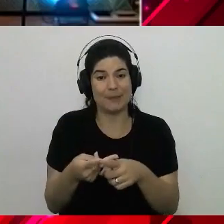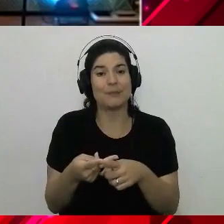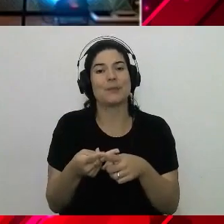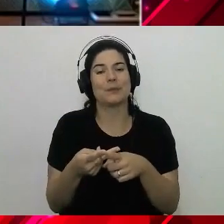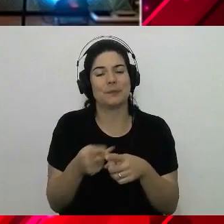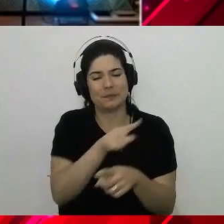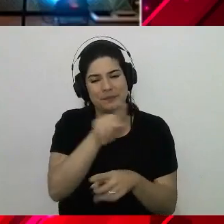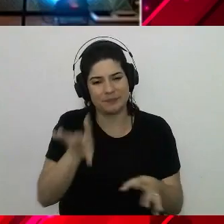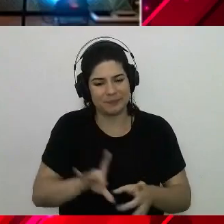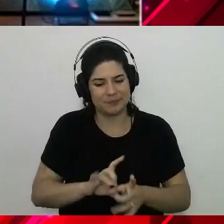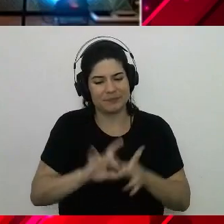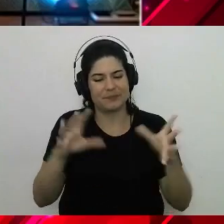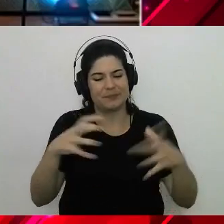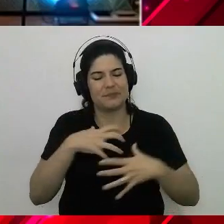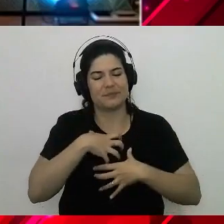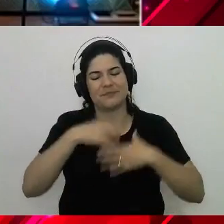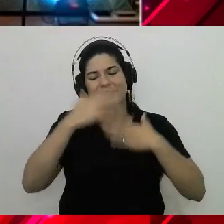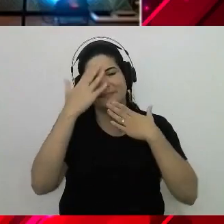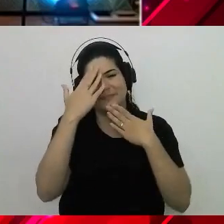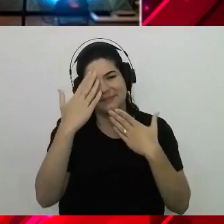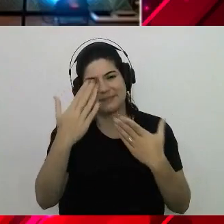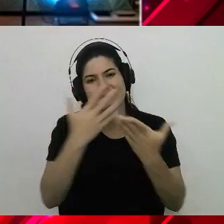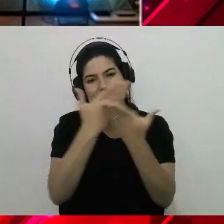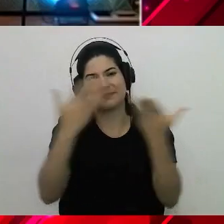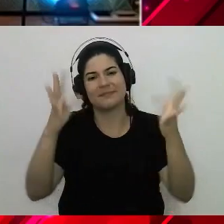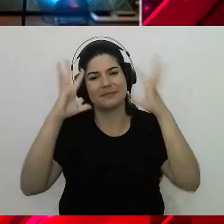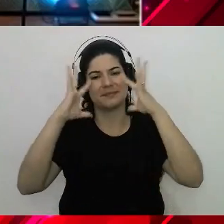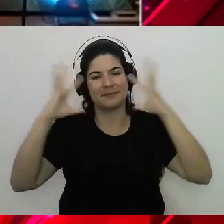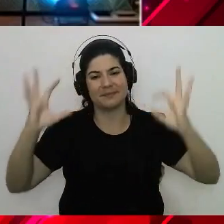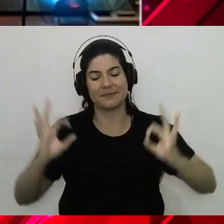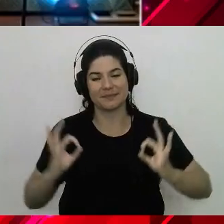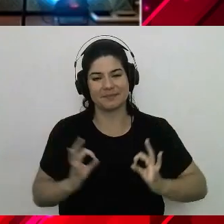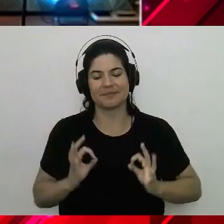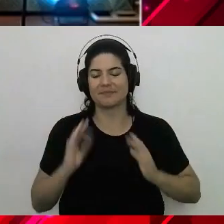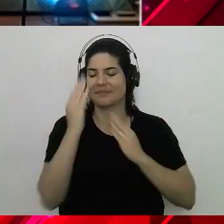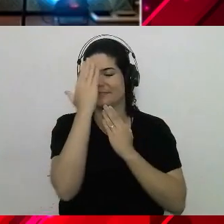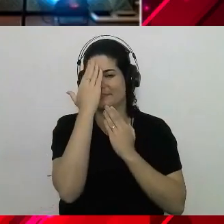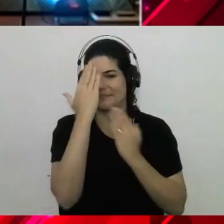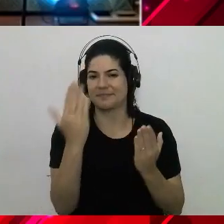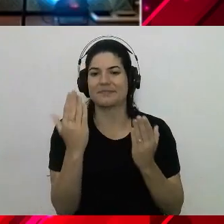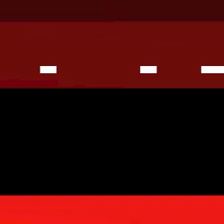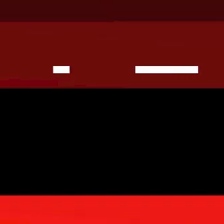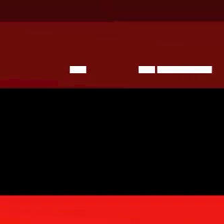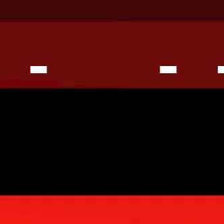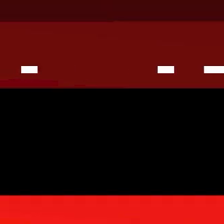E, galera, muito obrigado pela atenção de vocês. Valeu. Bom TDC para todos.